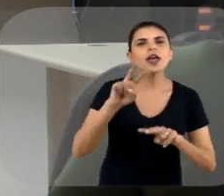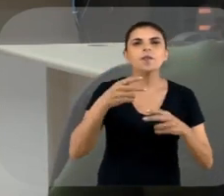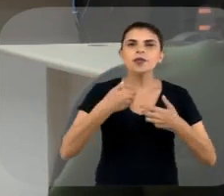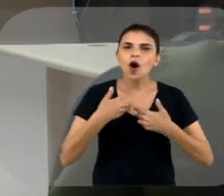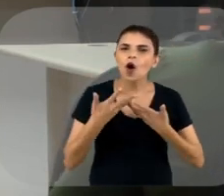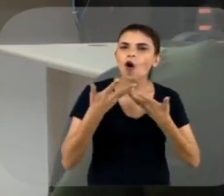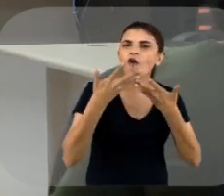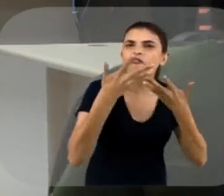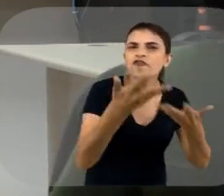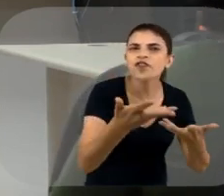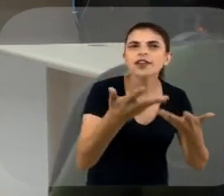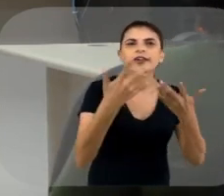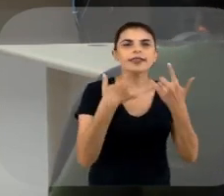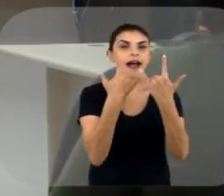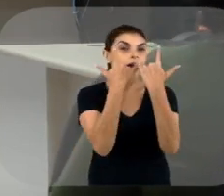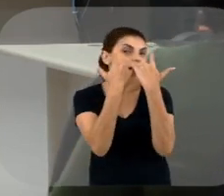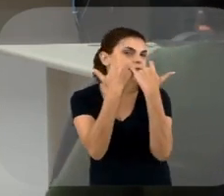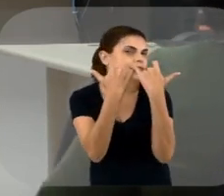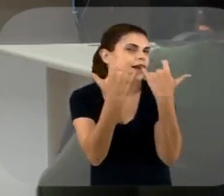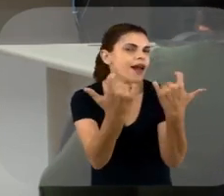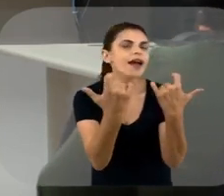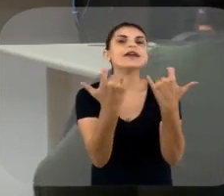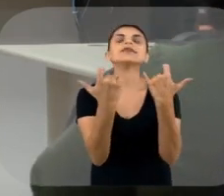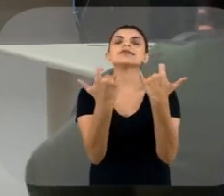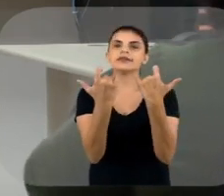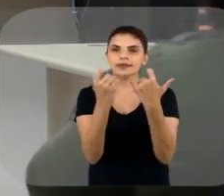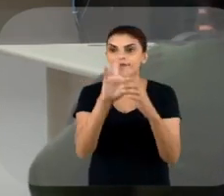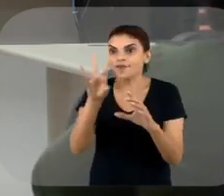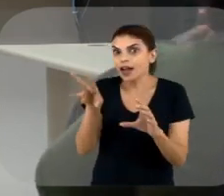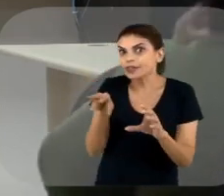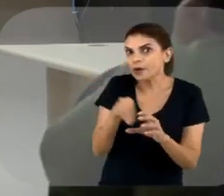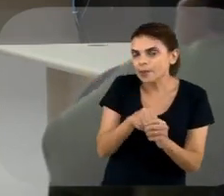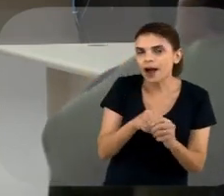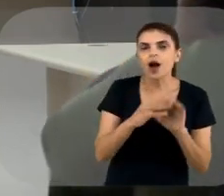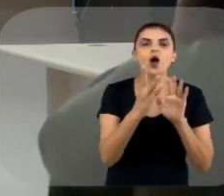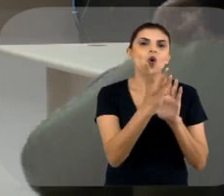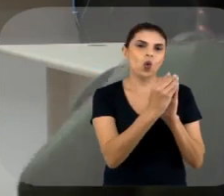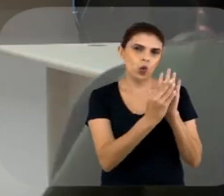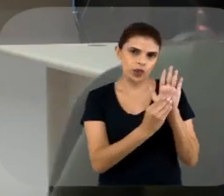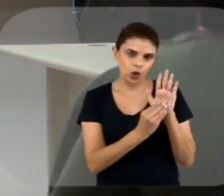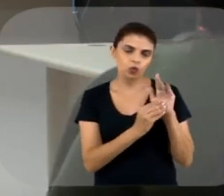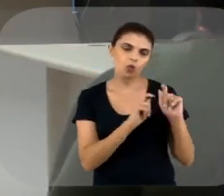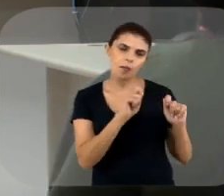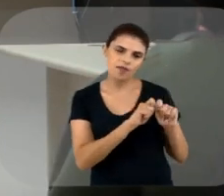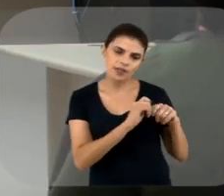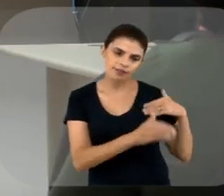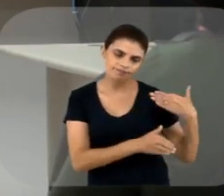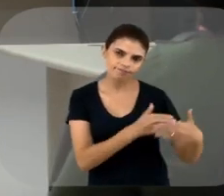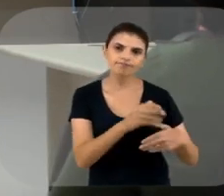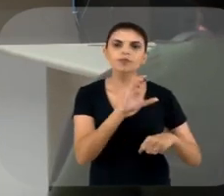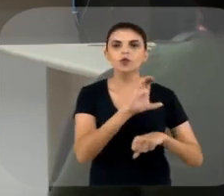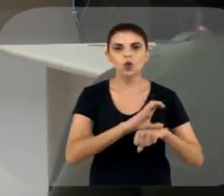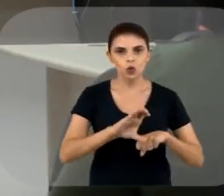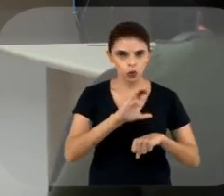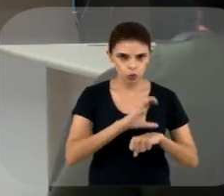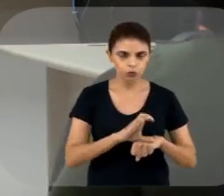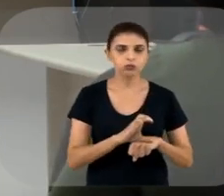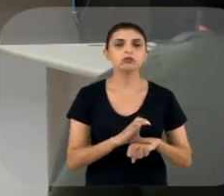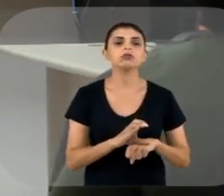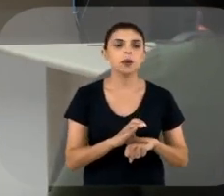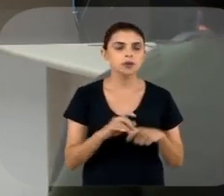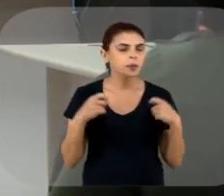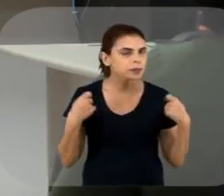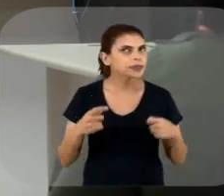é convidativo, se é atraente, isso faz parte do conteúdo, vamos dizer assim, do curso, né? A gente